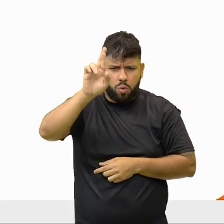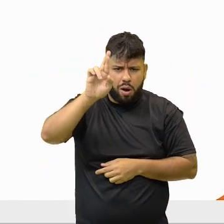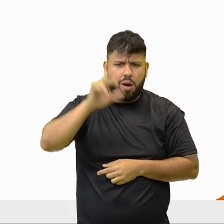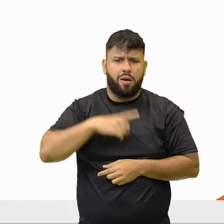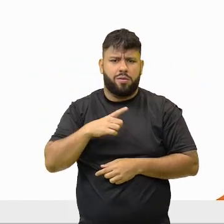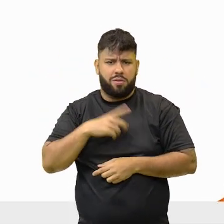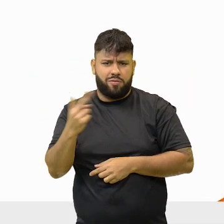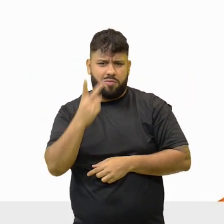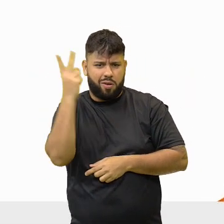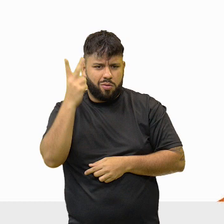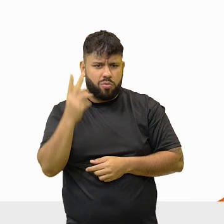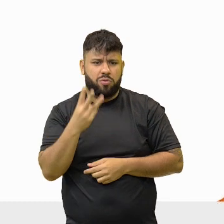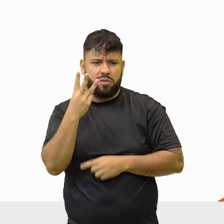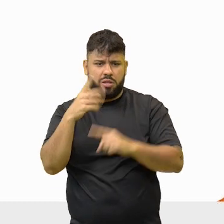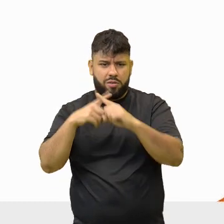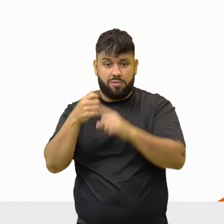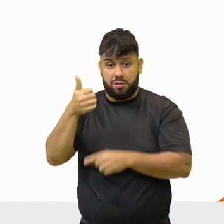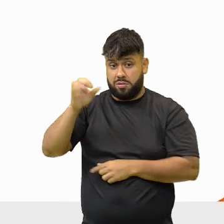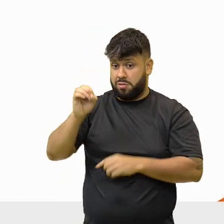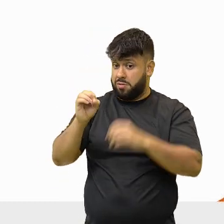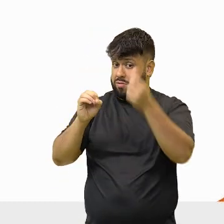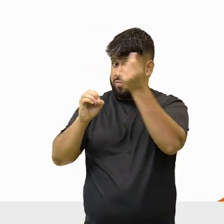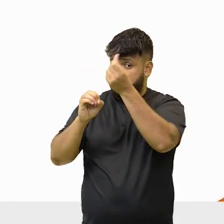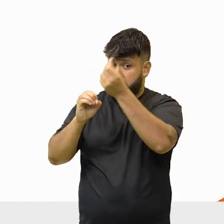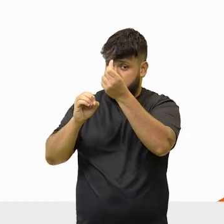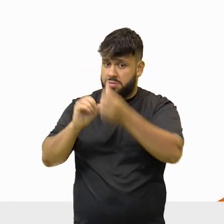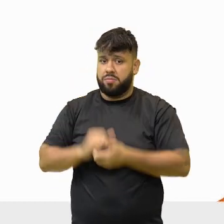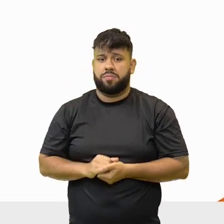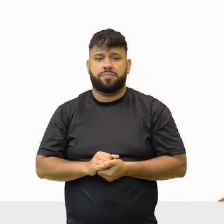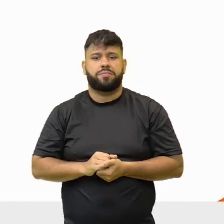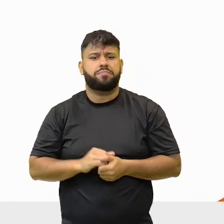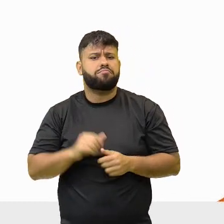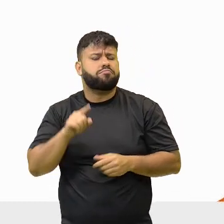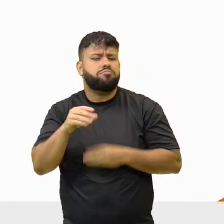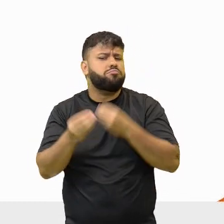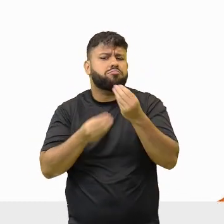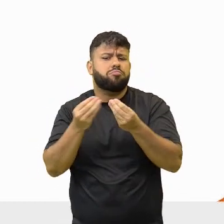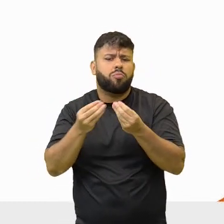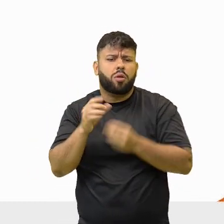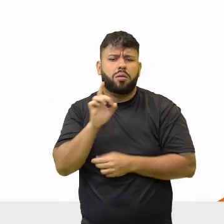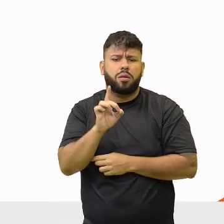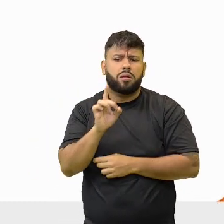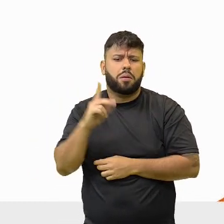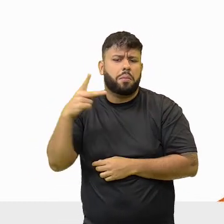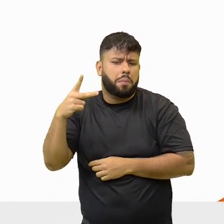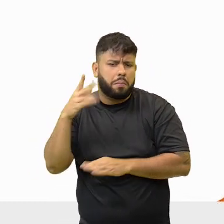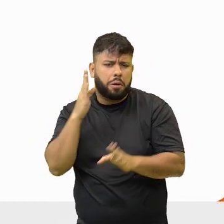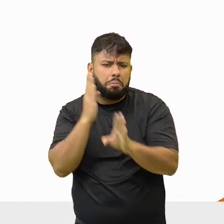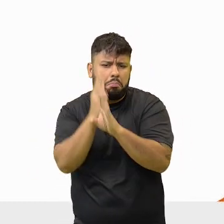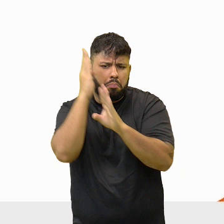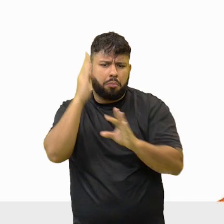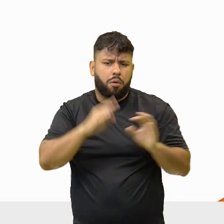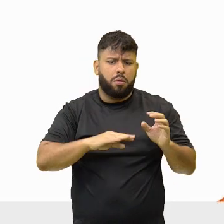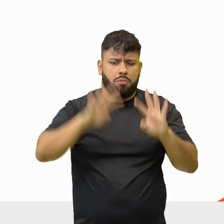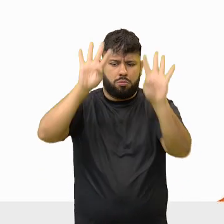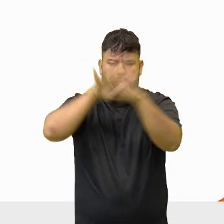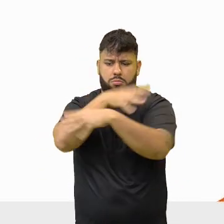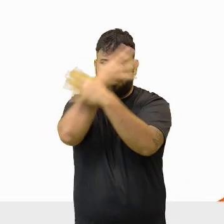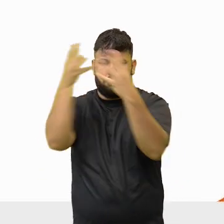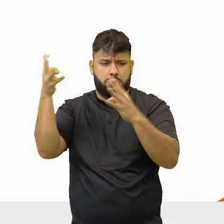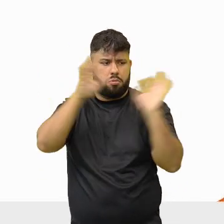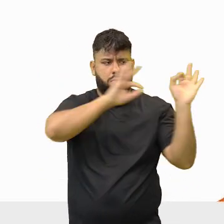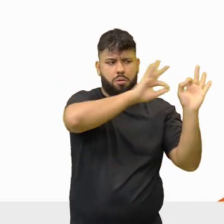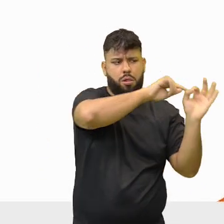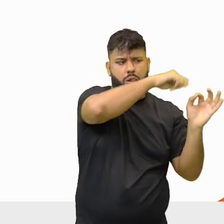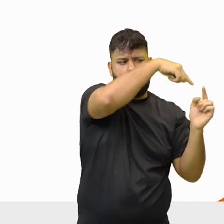vezes 10 elevado a sexta volts por metro, a DDP mínima entre a gaiola e a bobina para que seja possível ocorrer uma